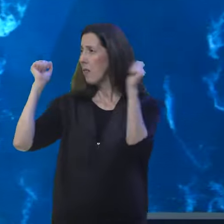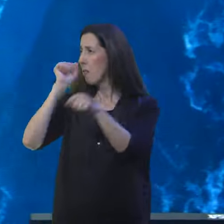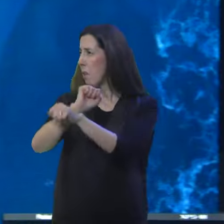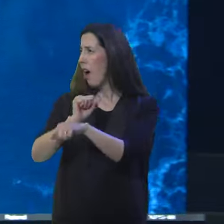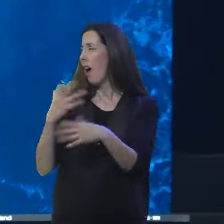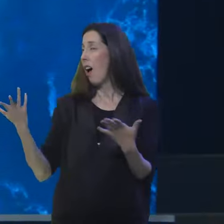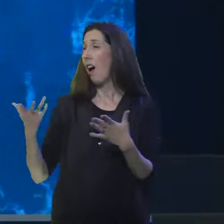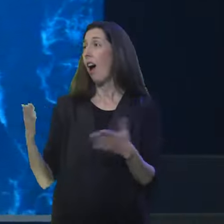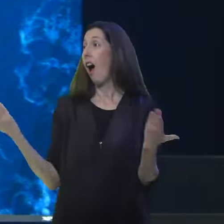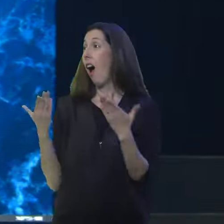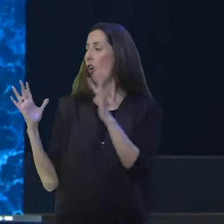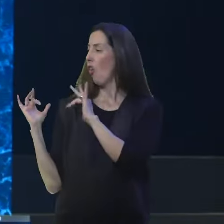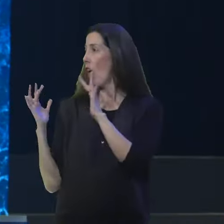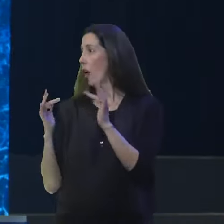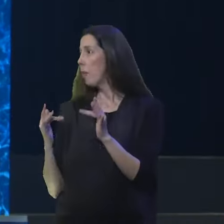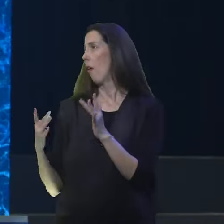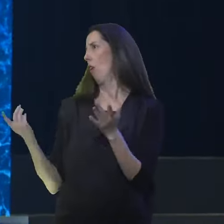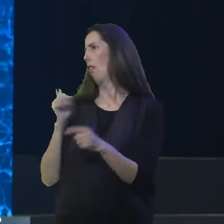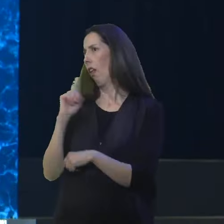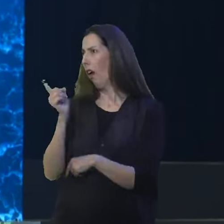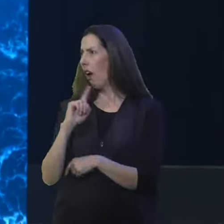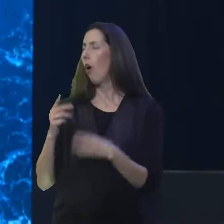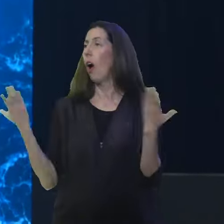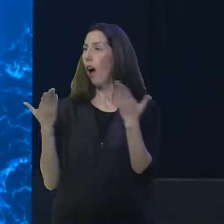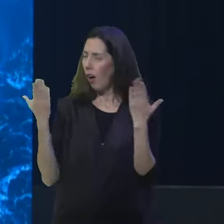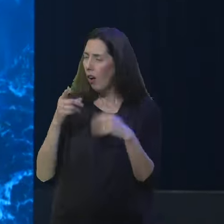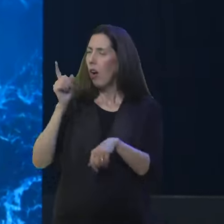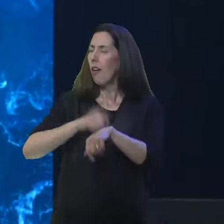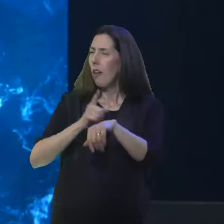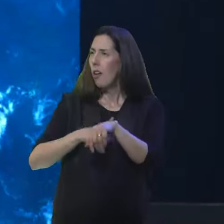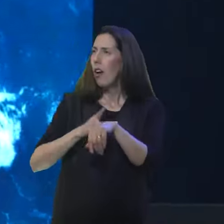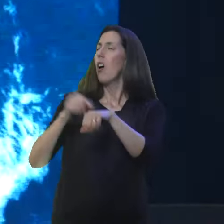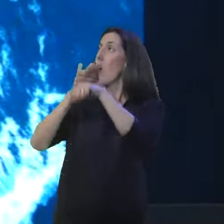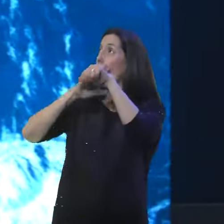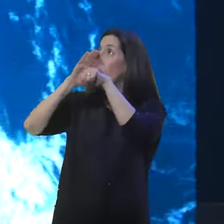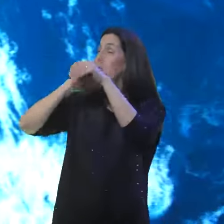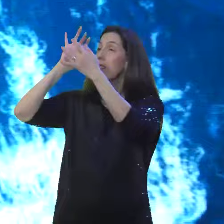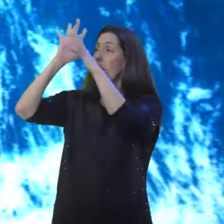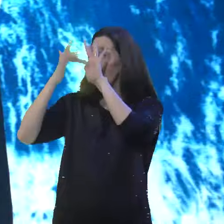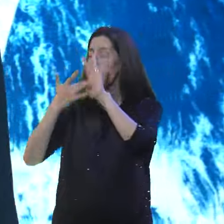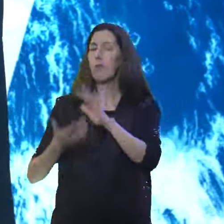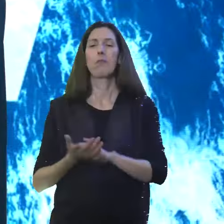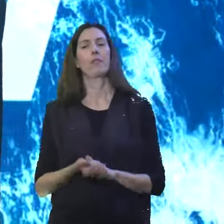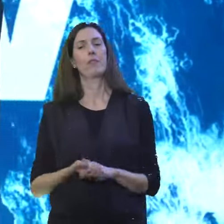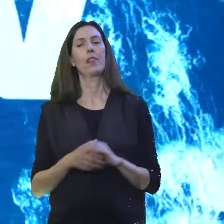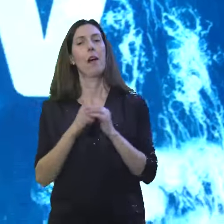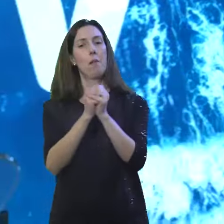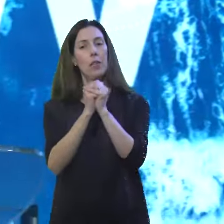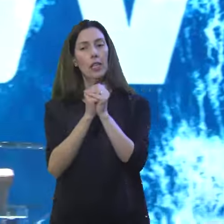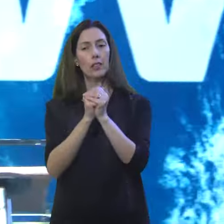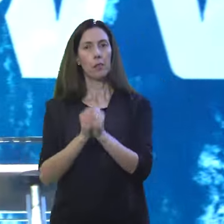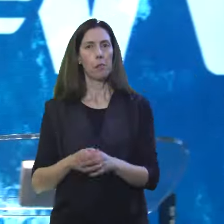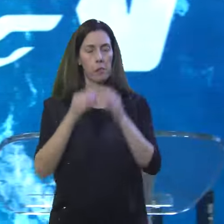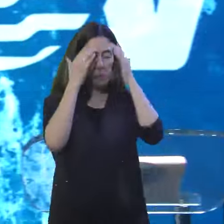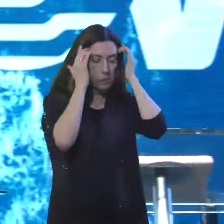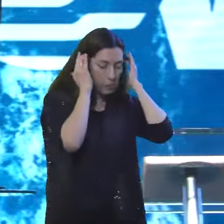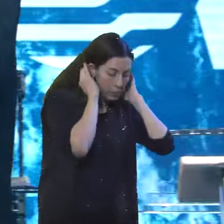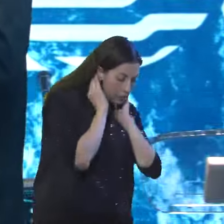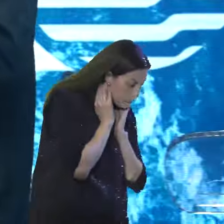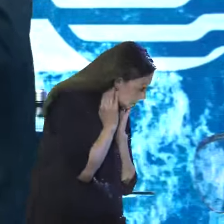do crush, nem do projeto de crush. Agora pra falar com Jesus. Amém? Amém. Amém. Enfim, volta